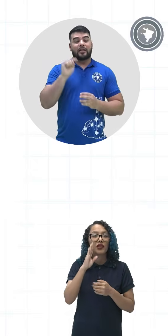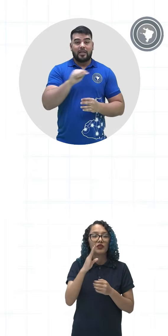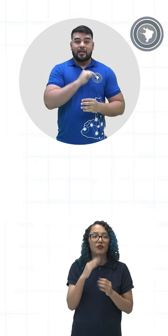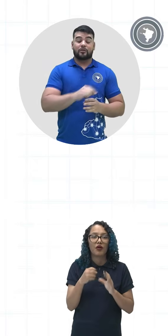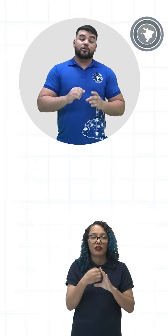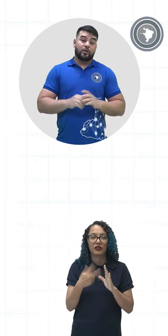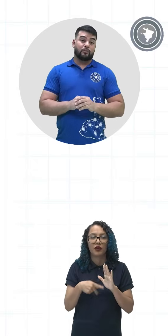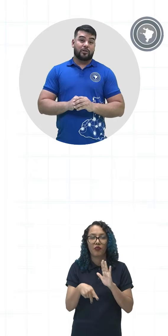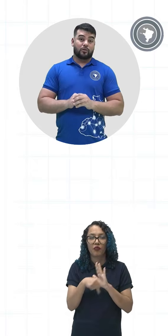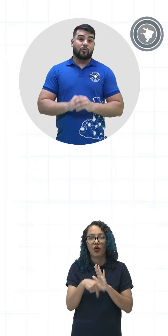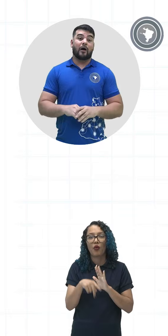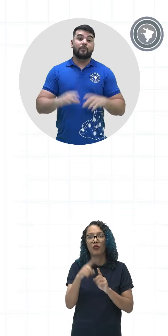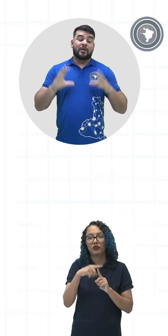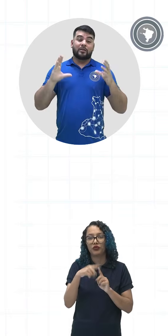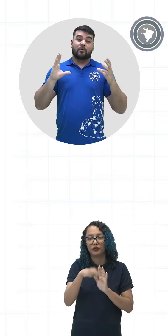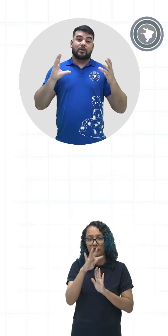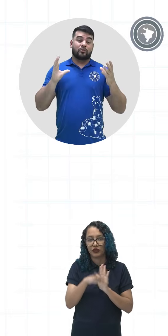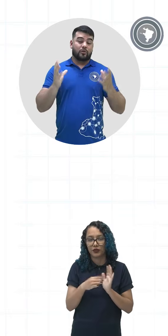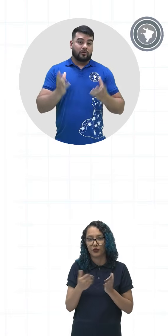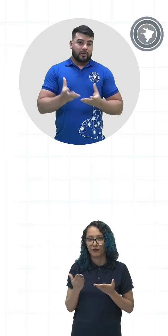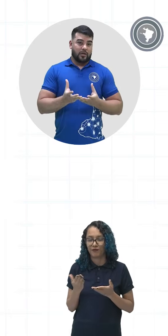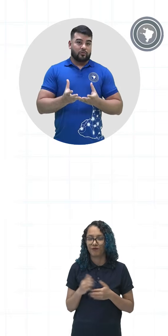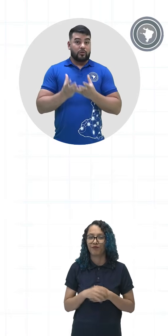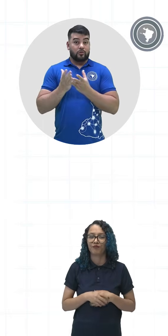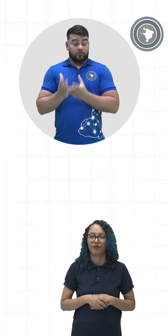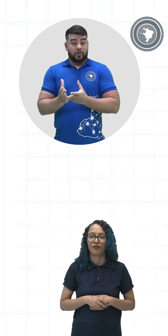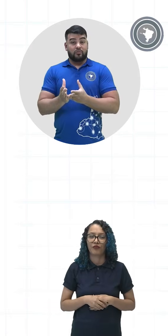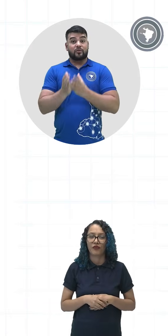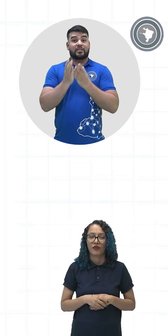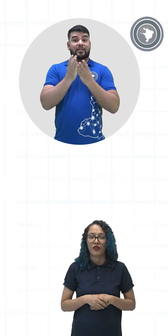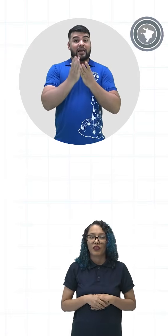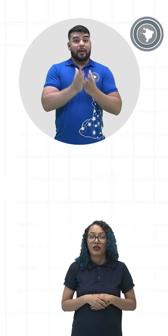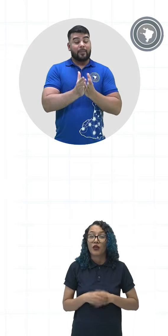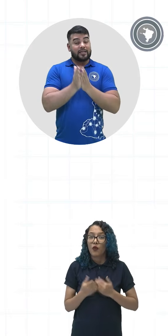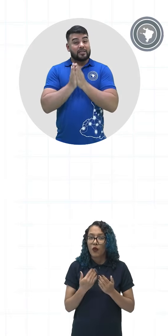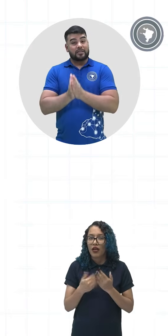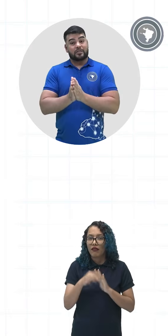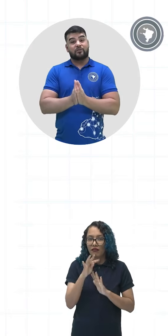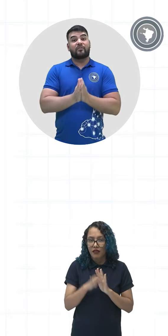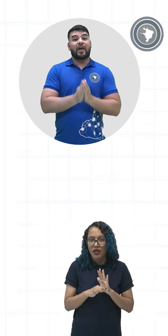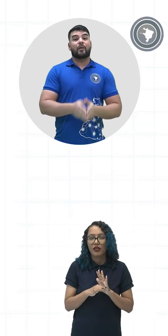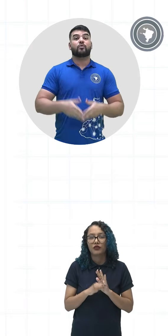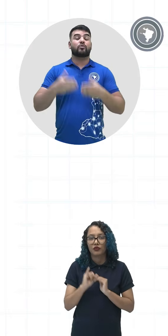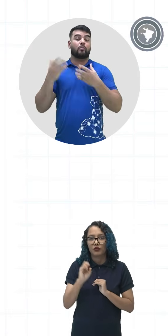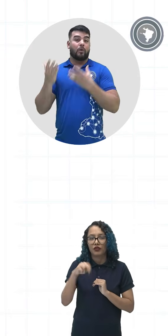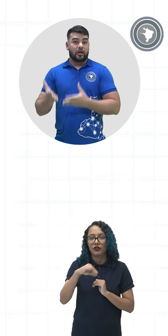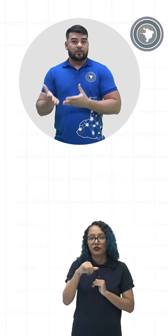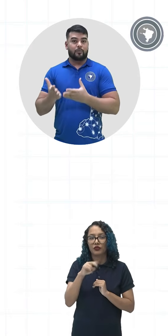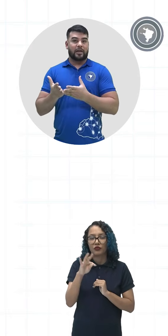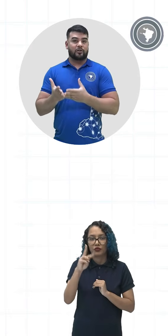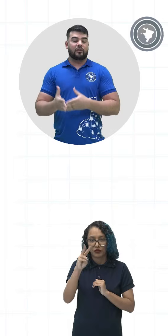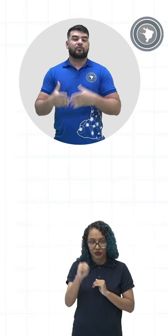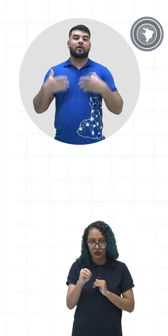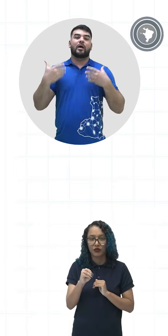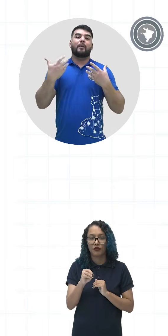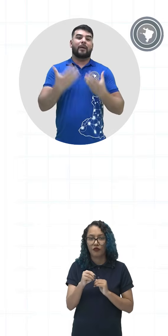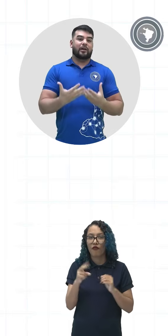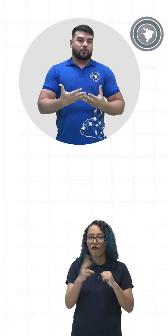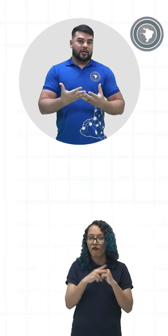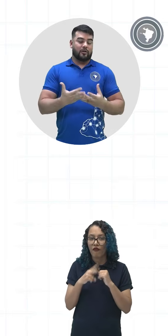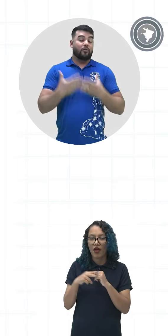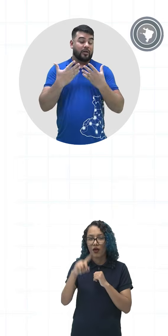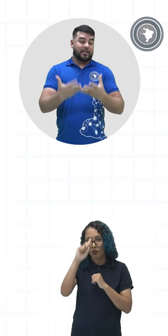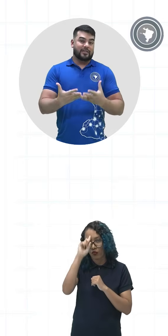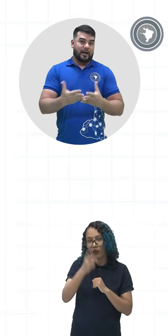característica desse tipo textual. Então, em todo texto injuntivo, você terá a presença de verbos no modo imperativo